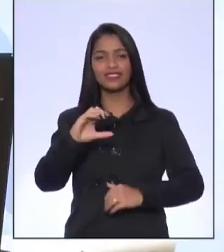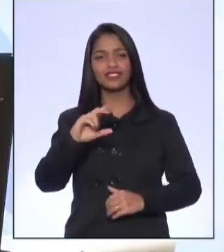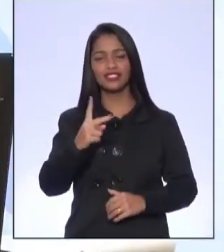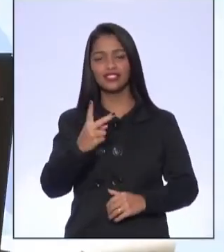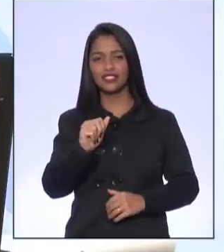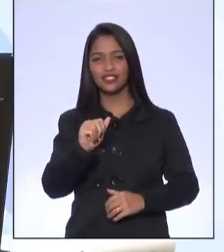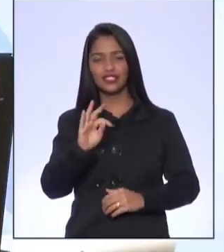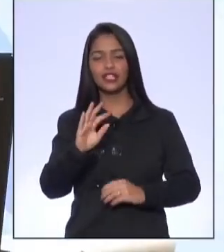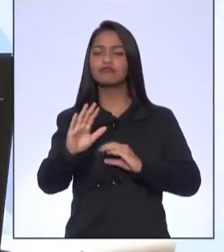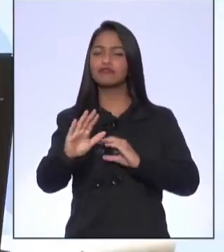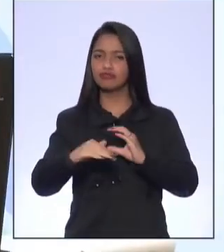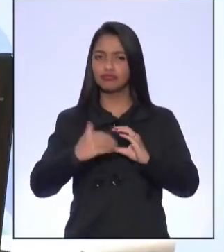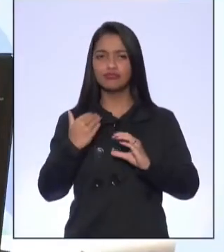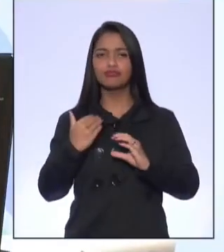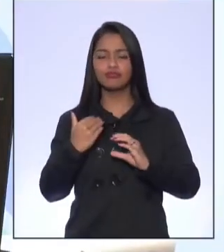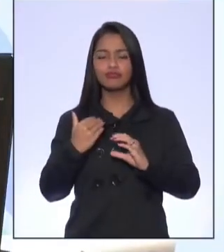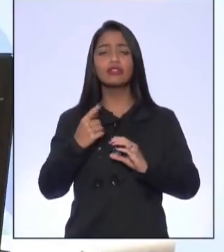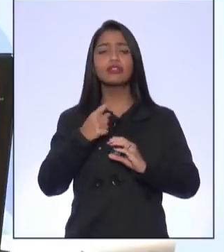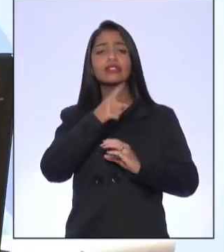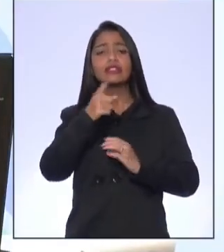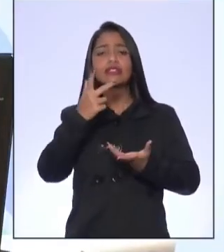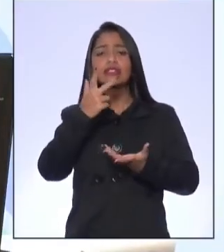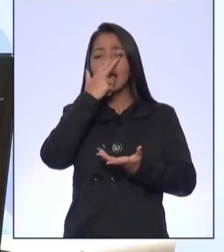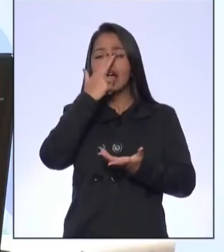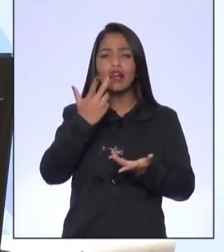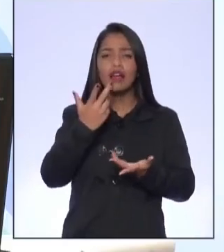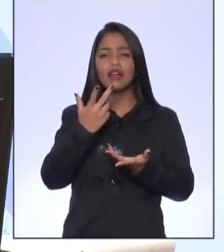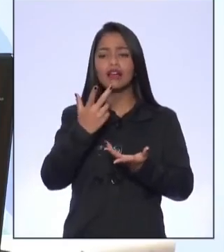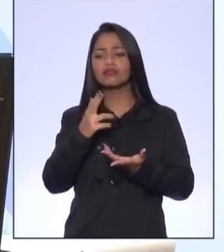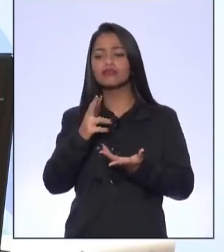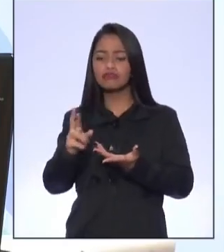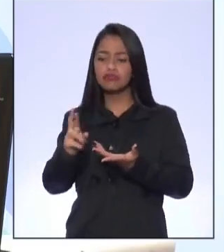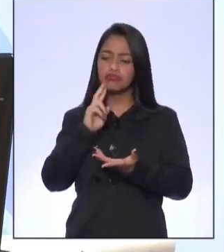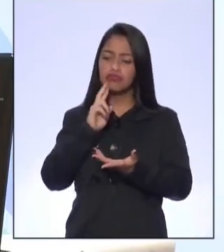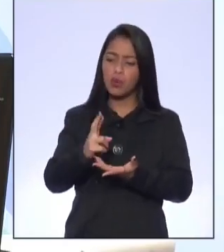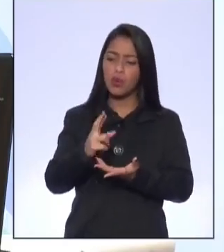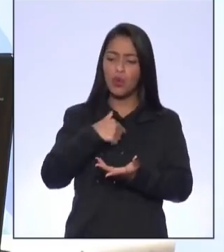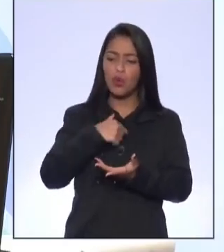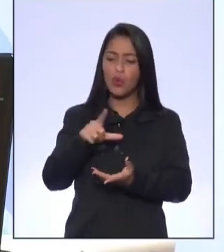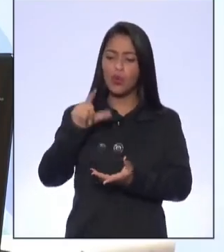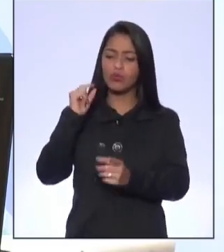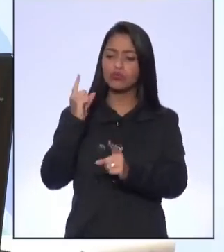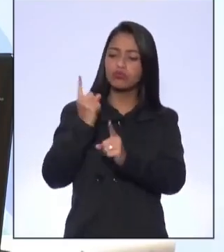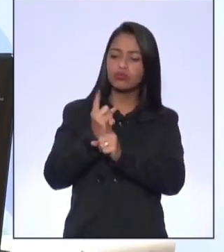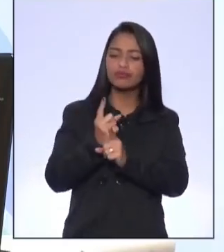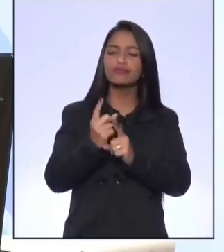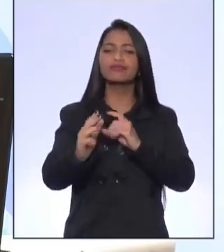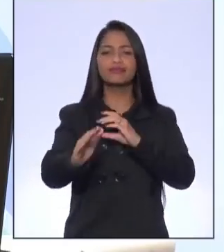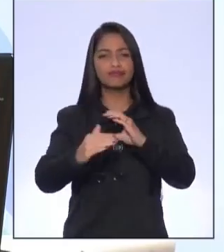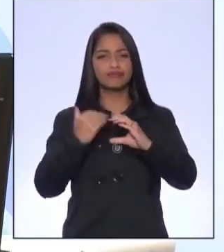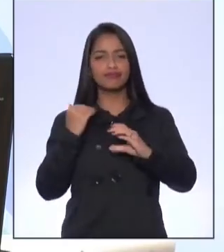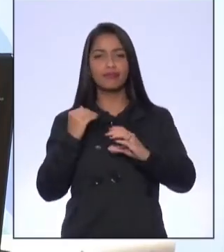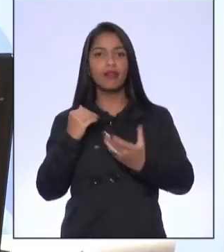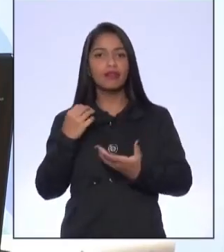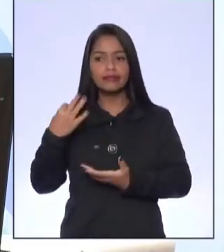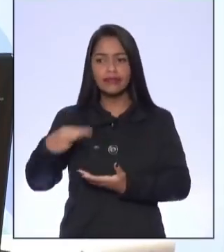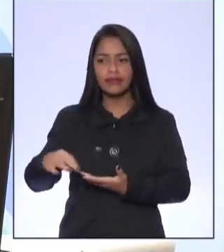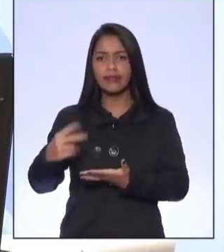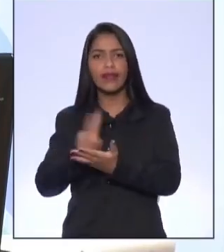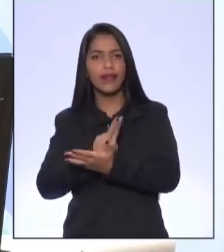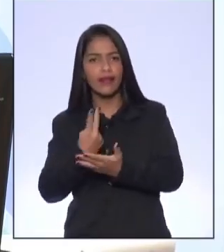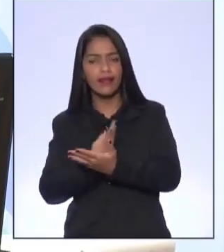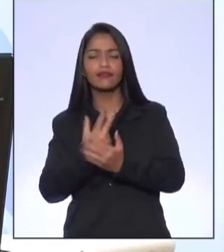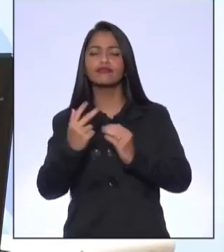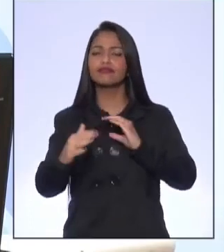que que vocês encontraram como resposta, né? O que que vocês verificam como os termos certos e errados, e nós